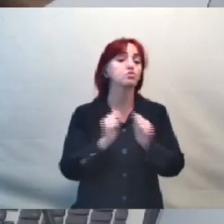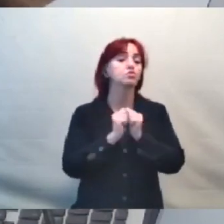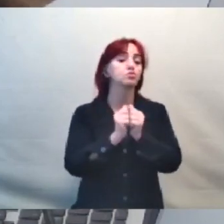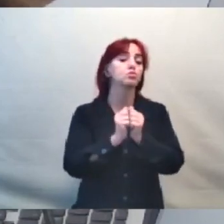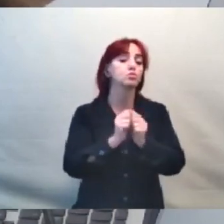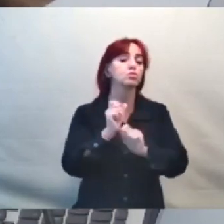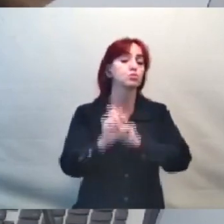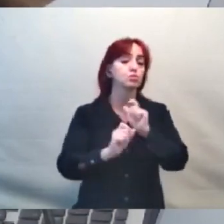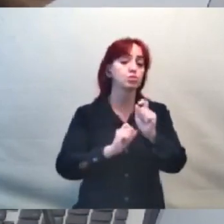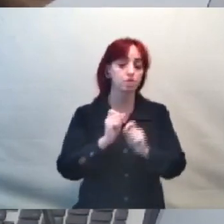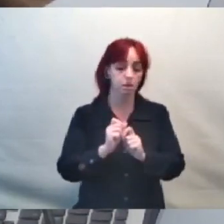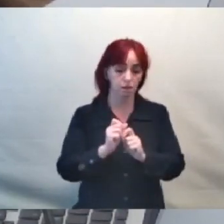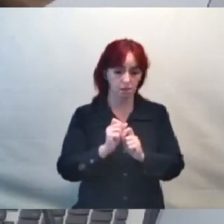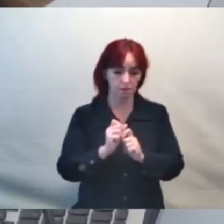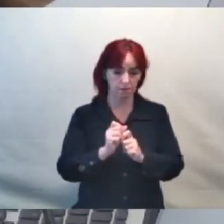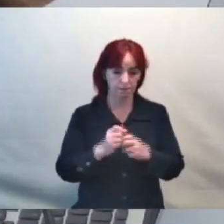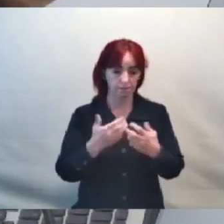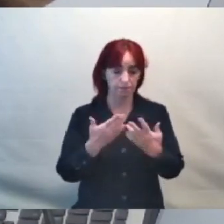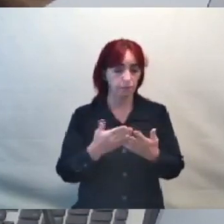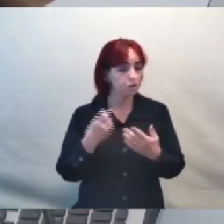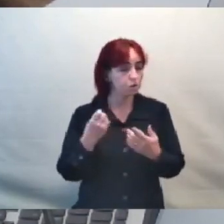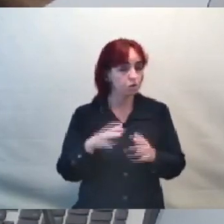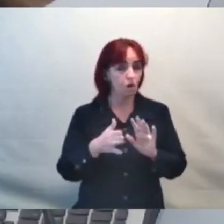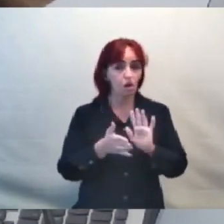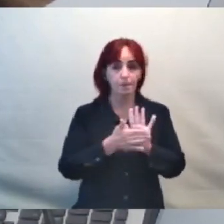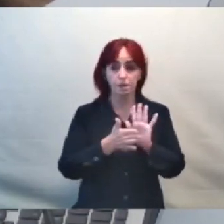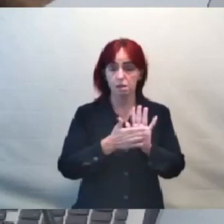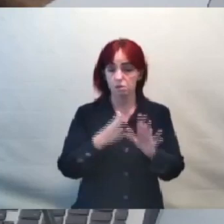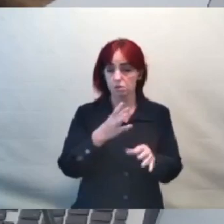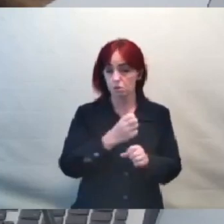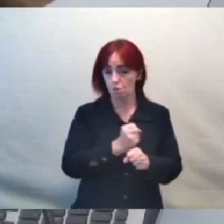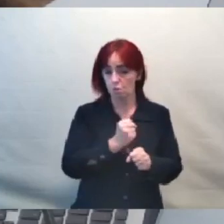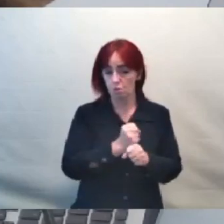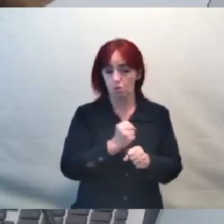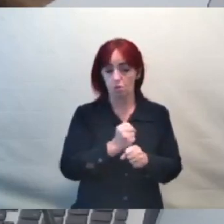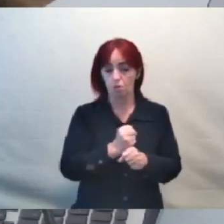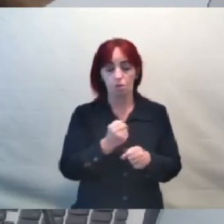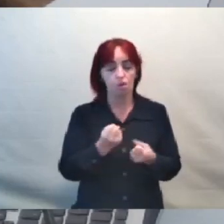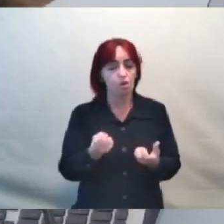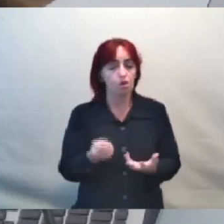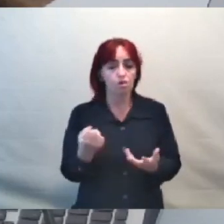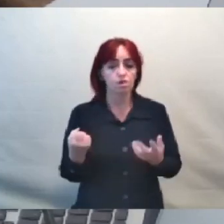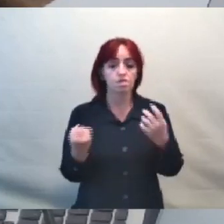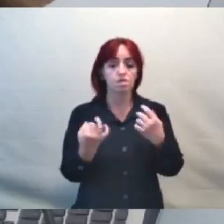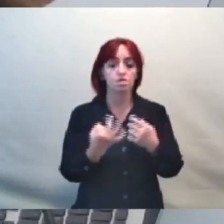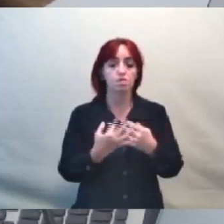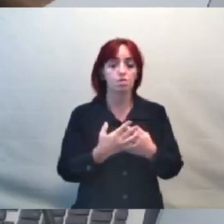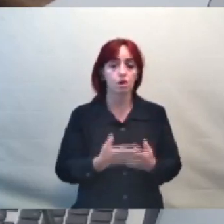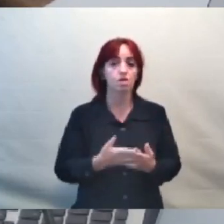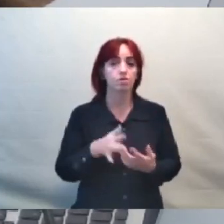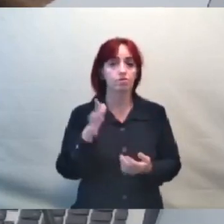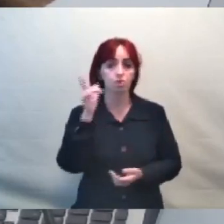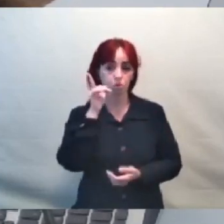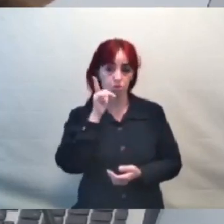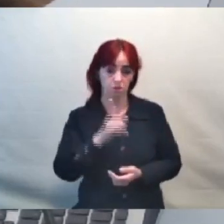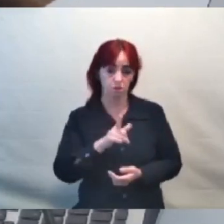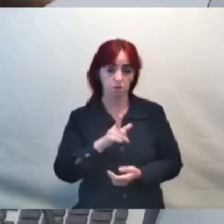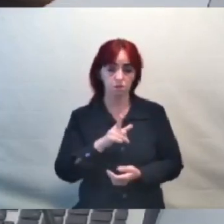relação à prestação de contas, o que foi pensado e o quanto foi alcançado?